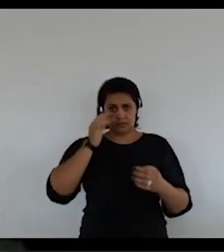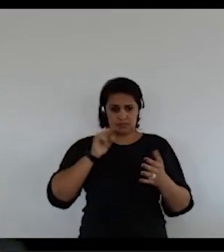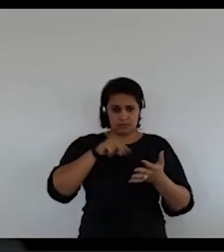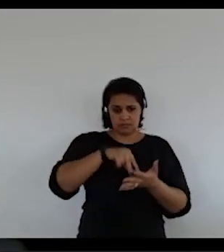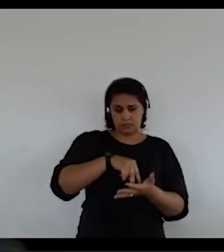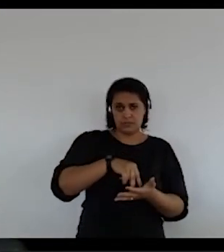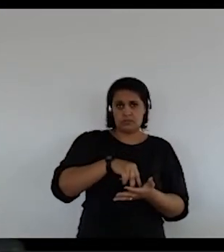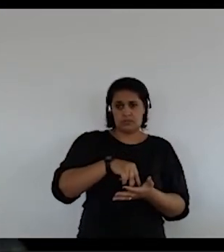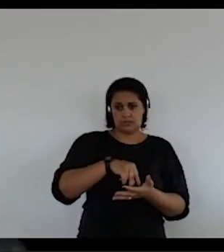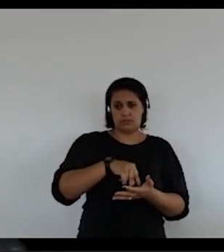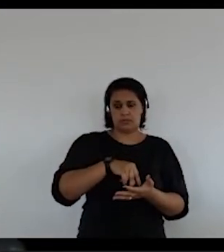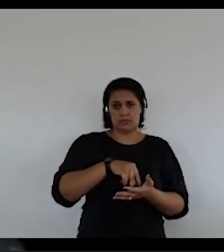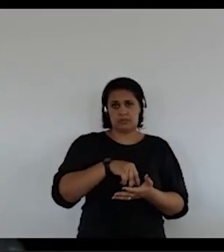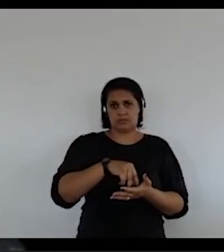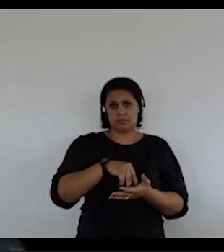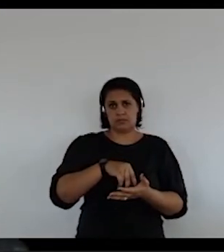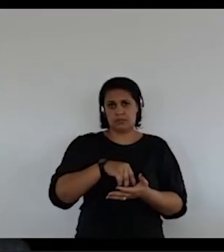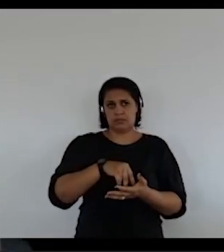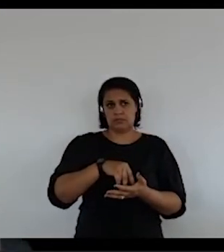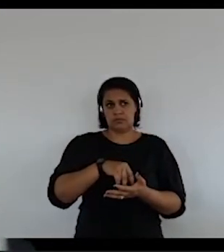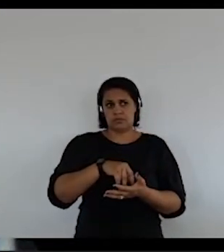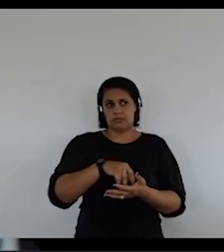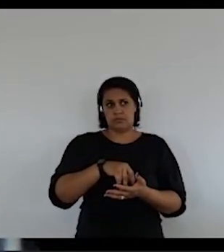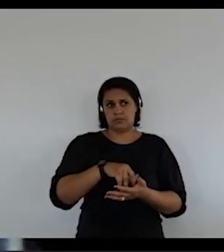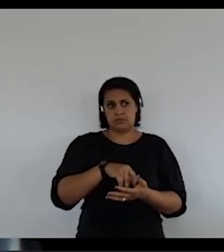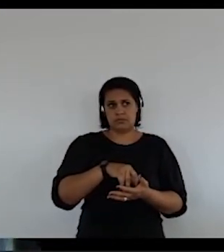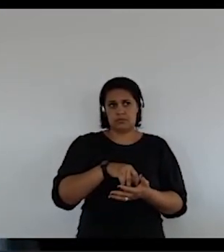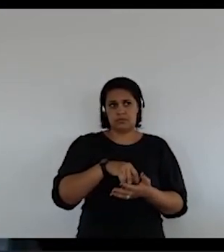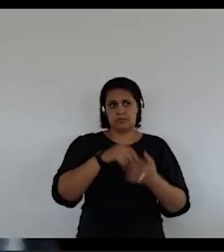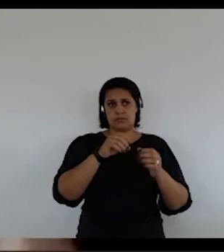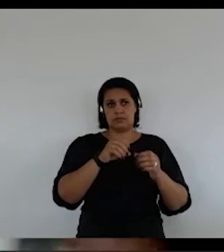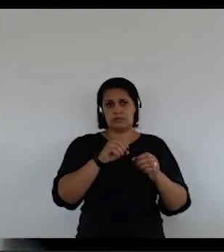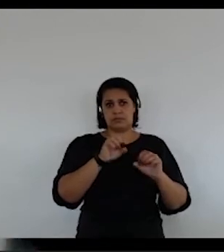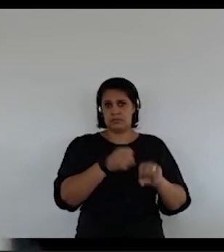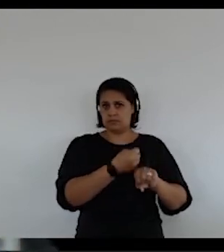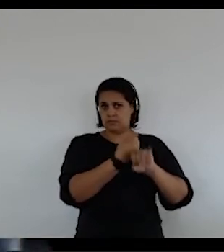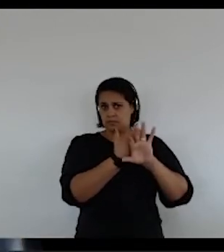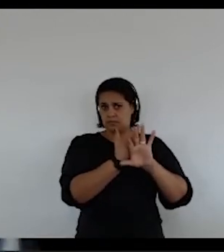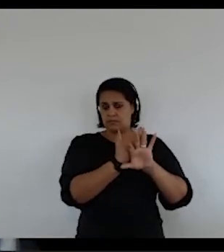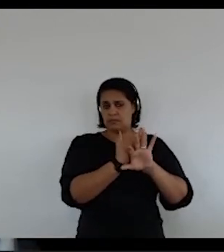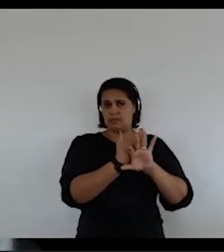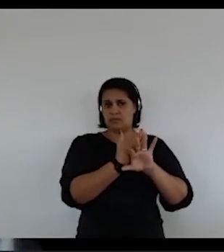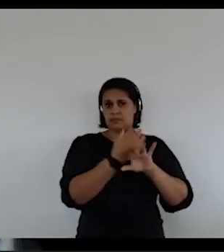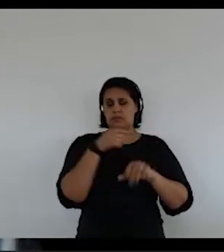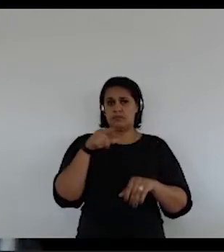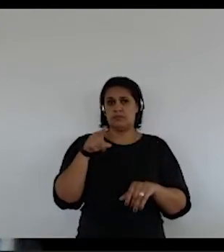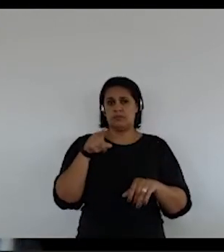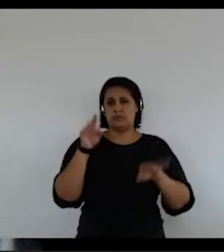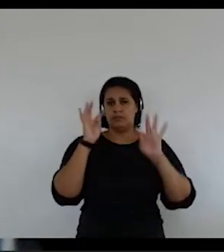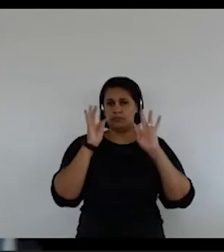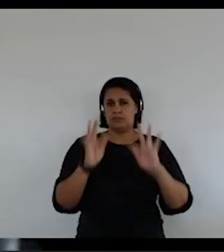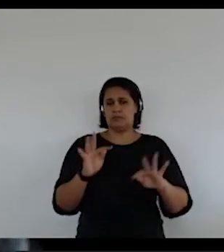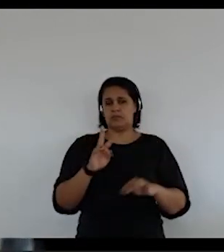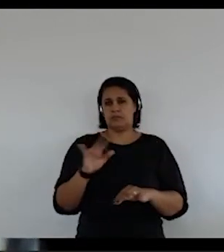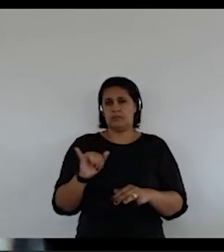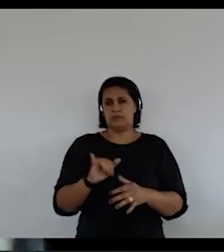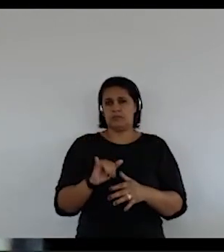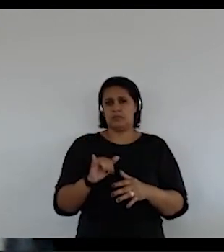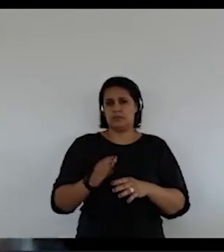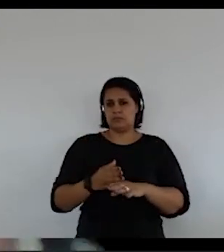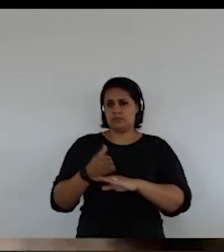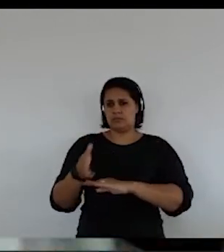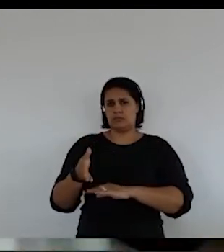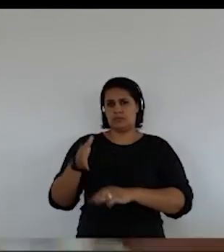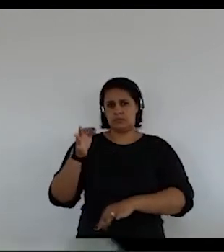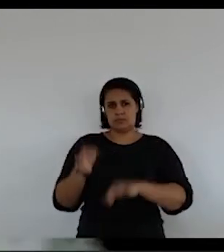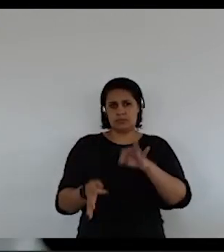por videoconferência, a testemunha vai o Palácio da